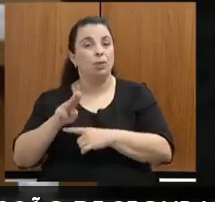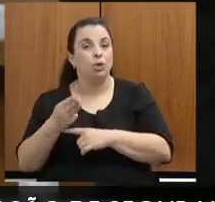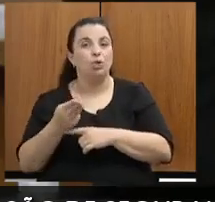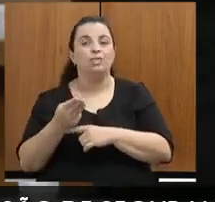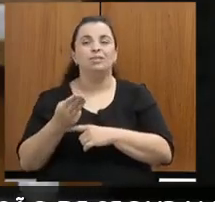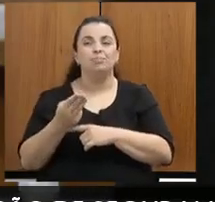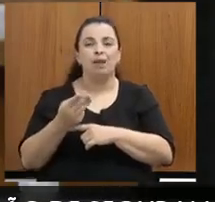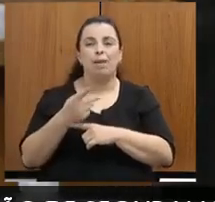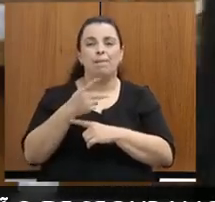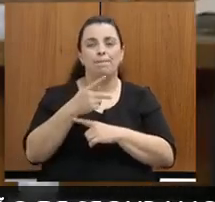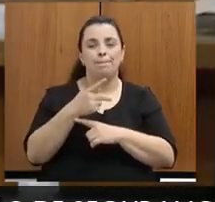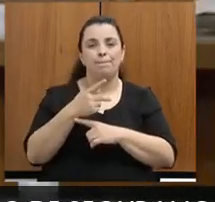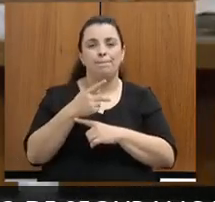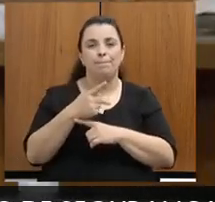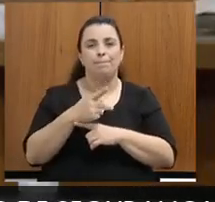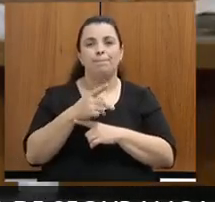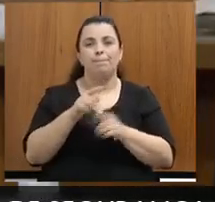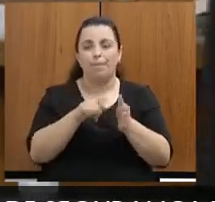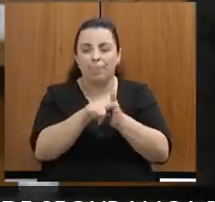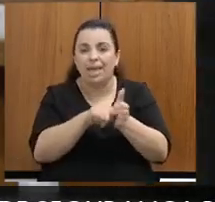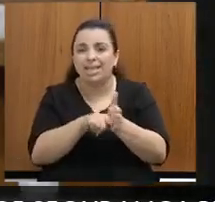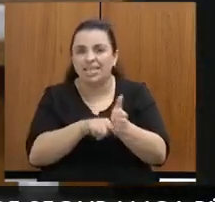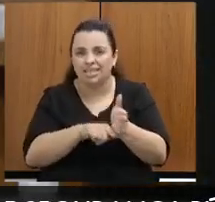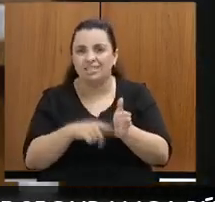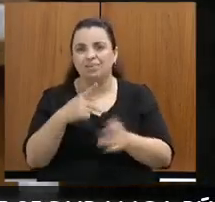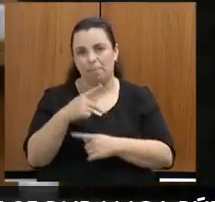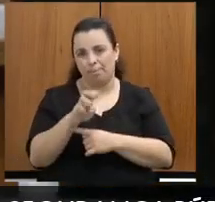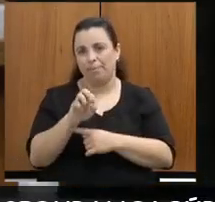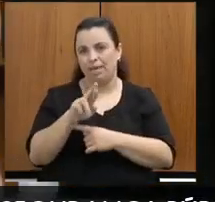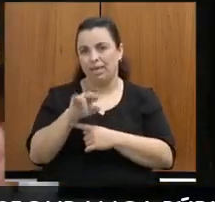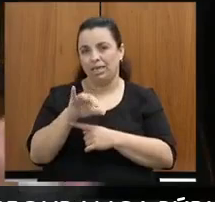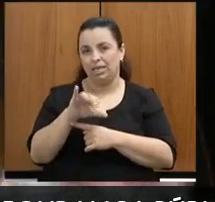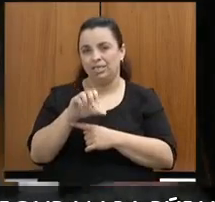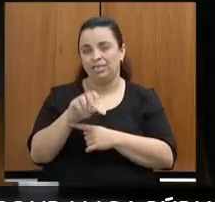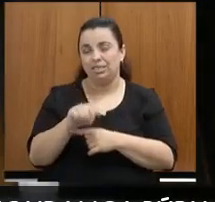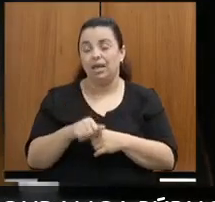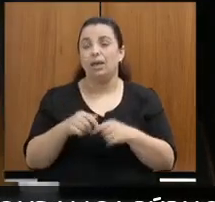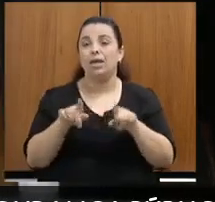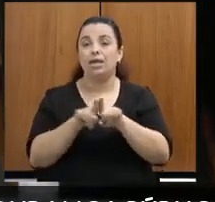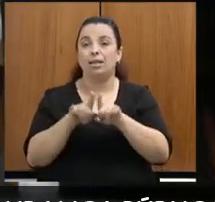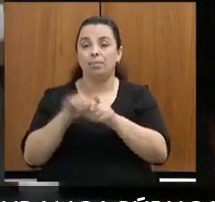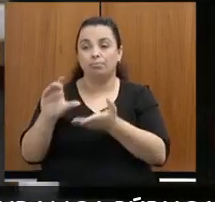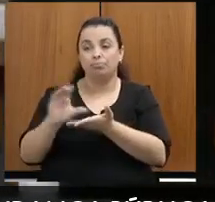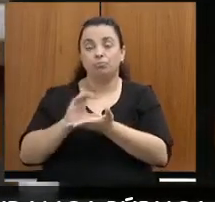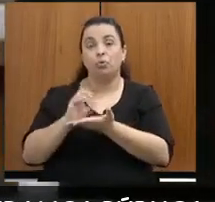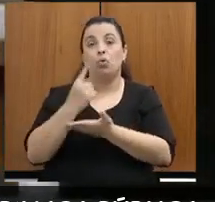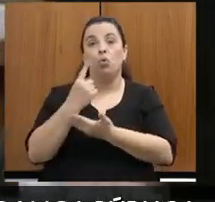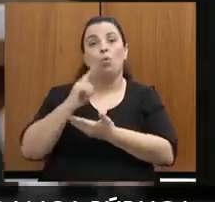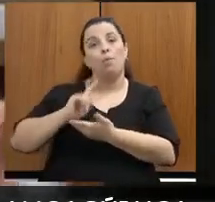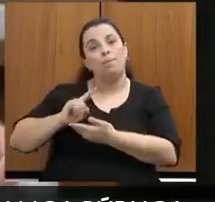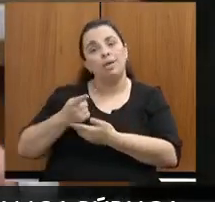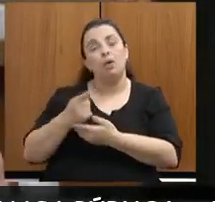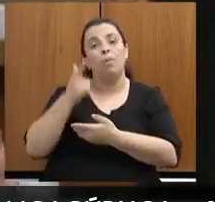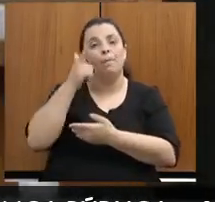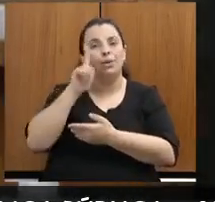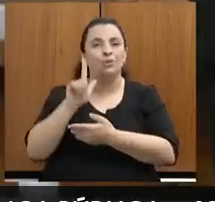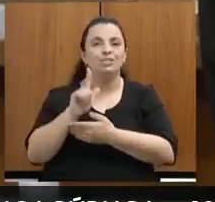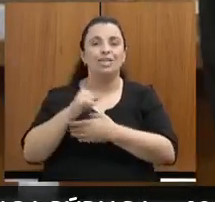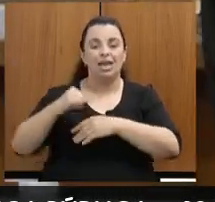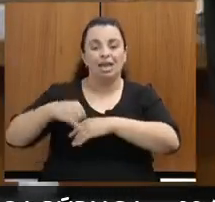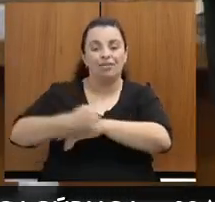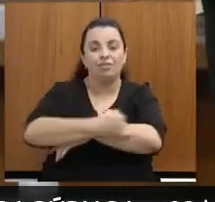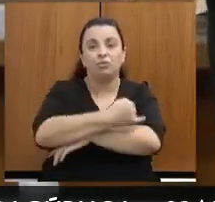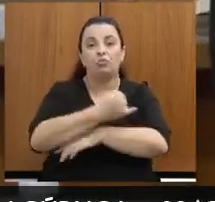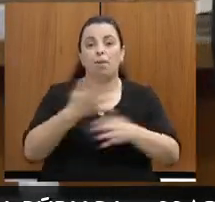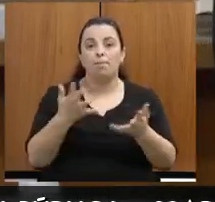a lente também uma parte de recursos para a nossa infraestrutura para melhoria da nossa infraestrutura